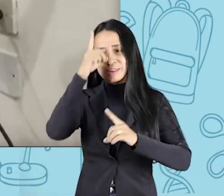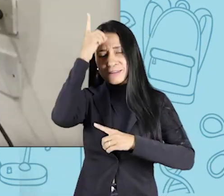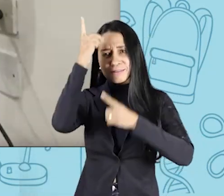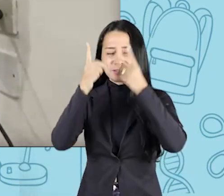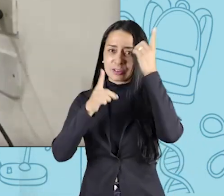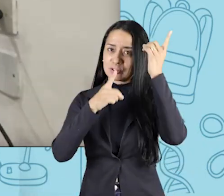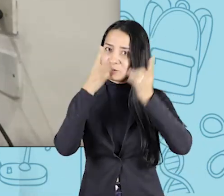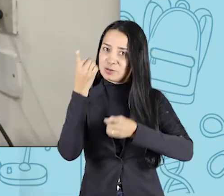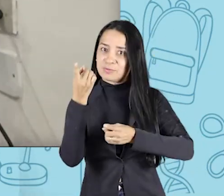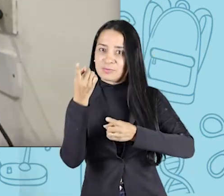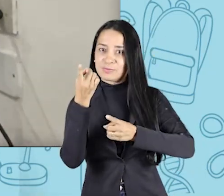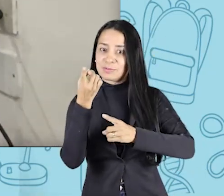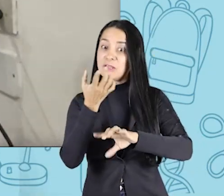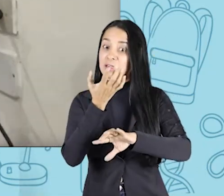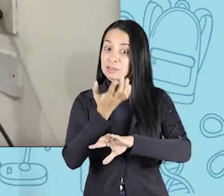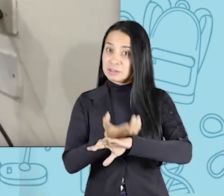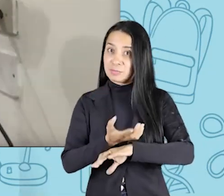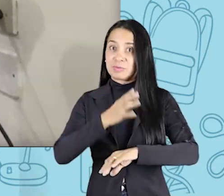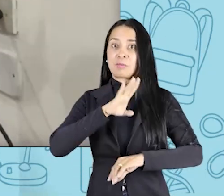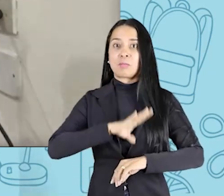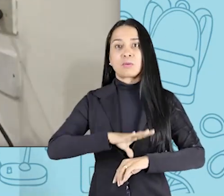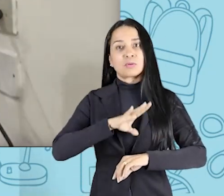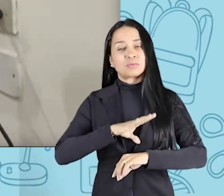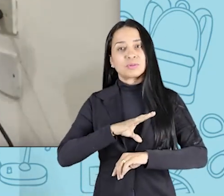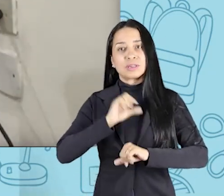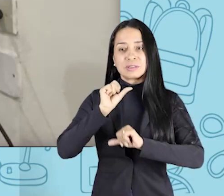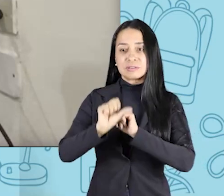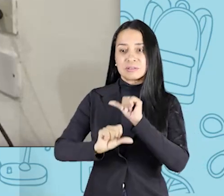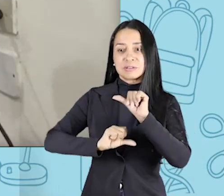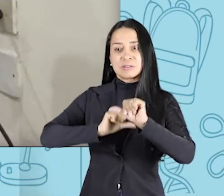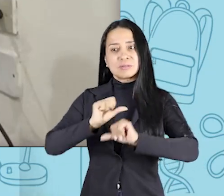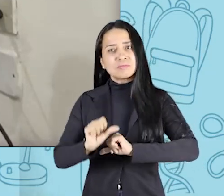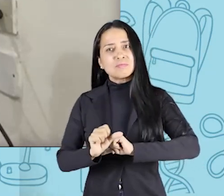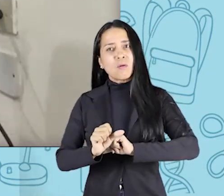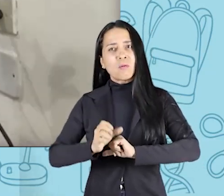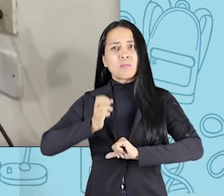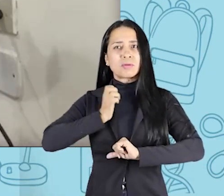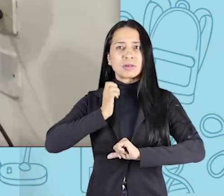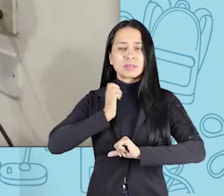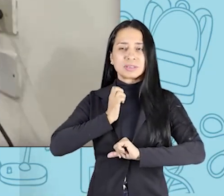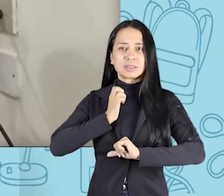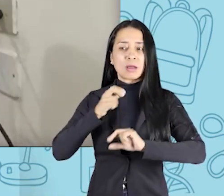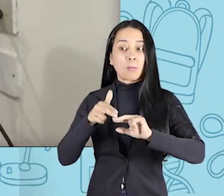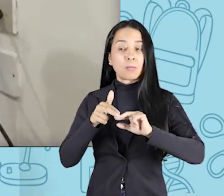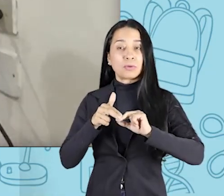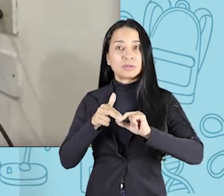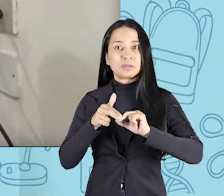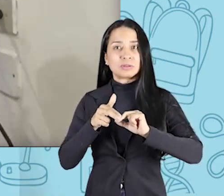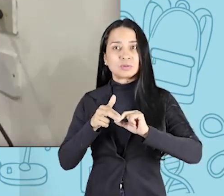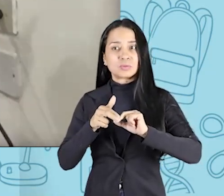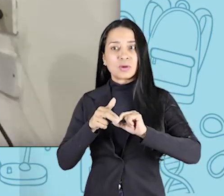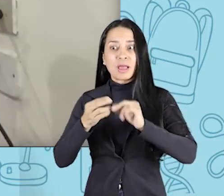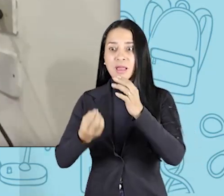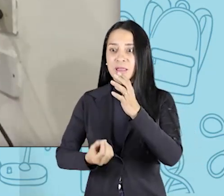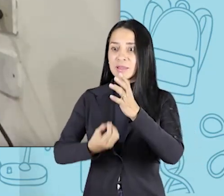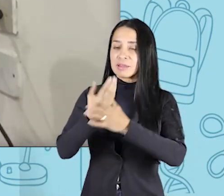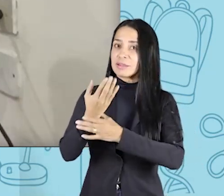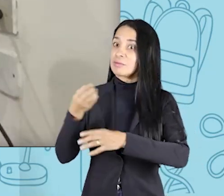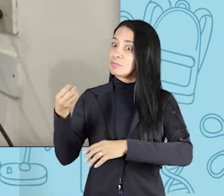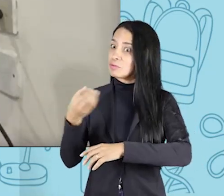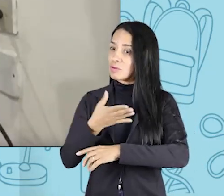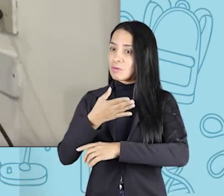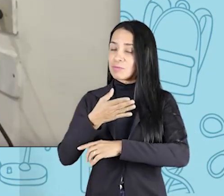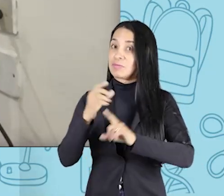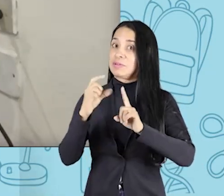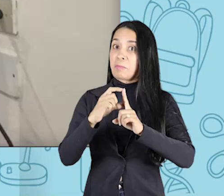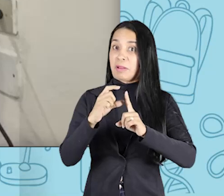criativos, e a língua portuguesa se torna tão rica justamente por isso. Nós criamos novas palavras nesse processo de